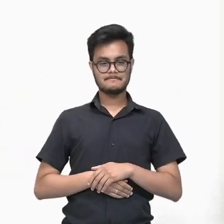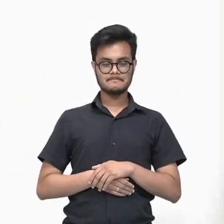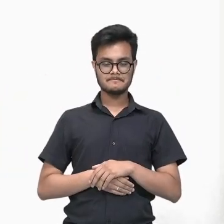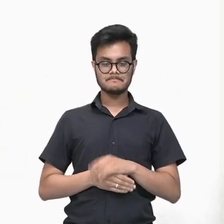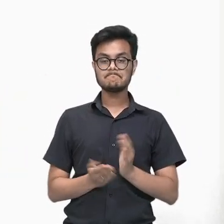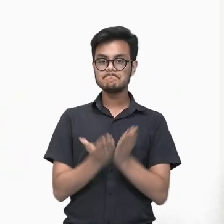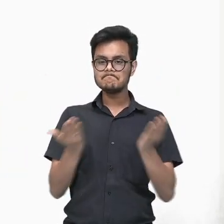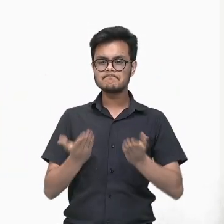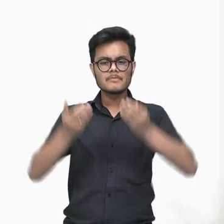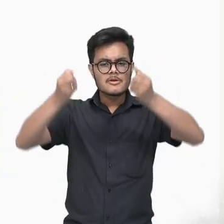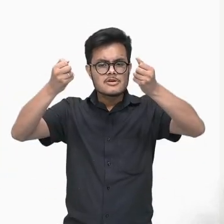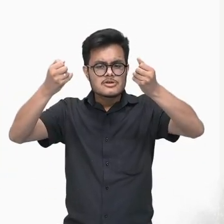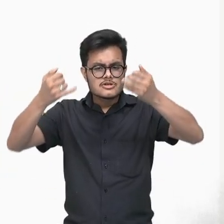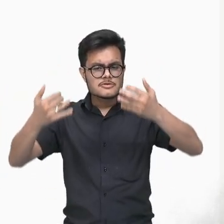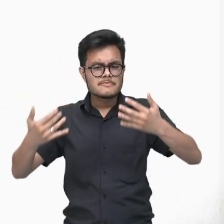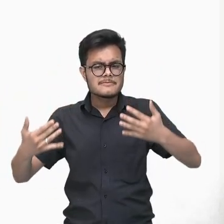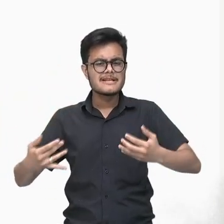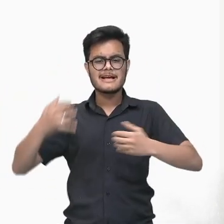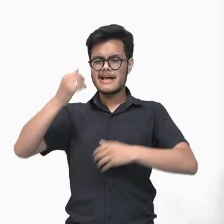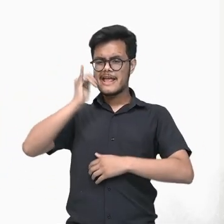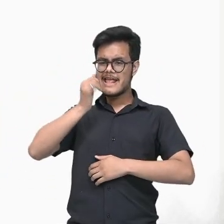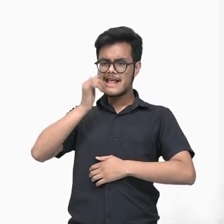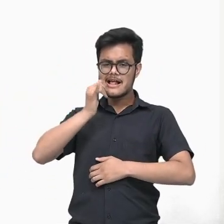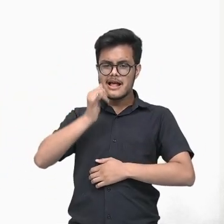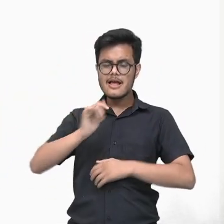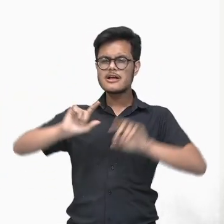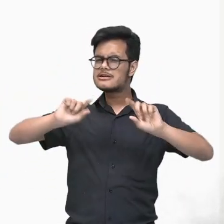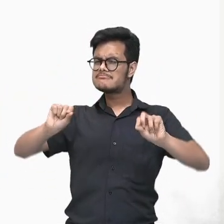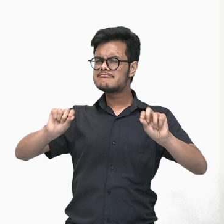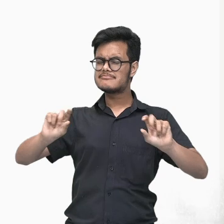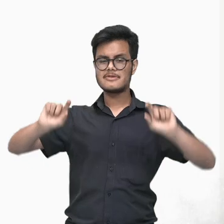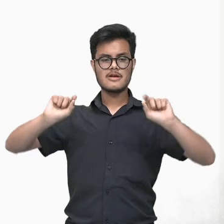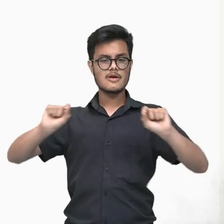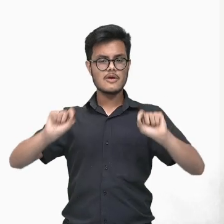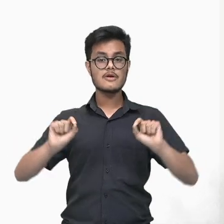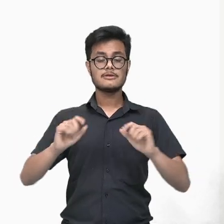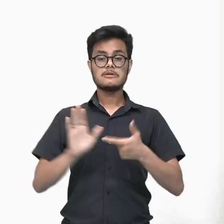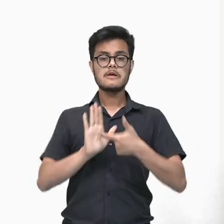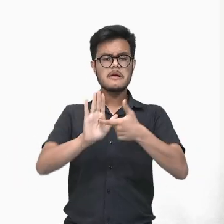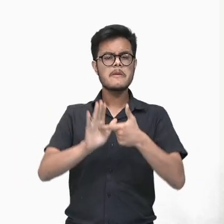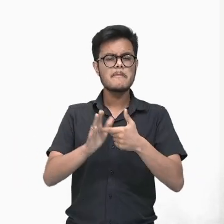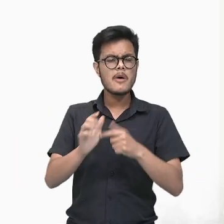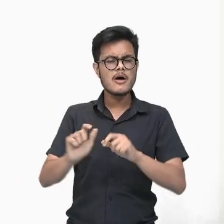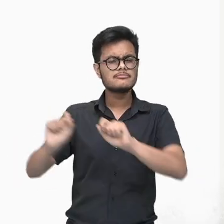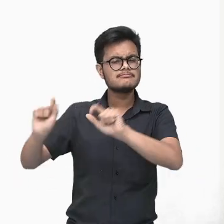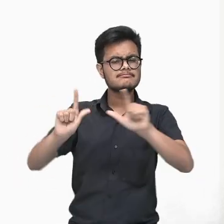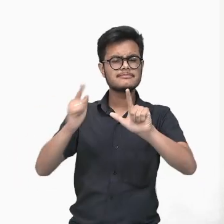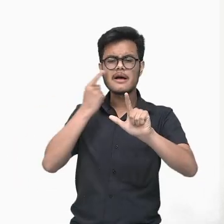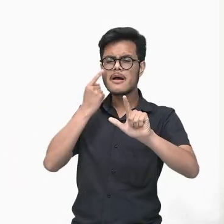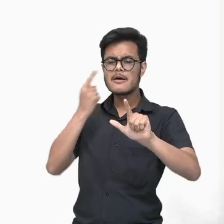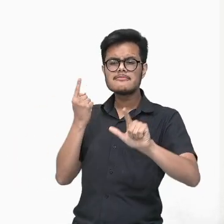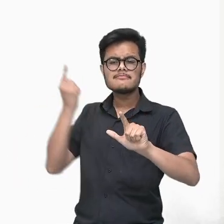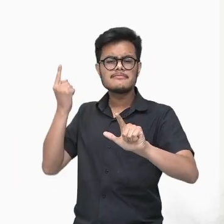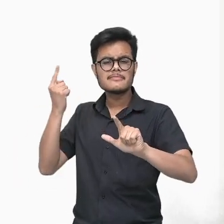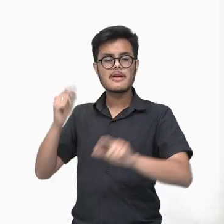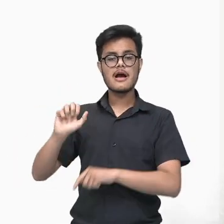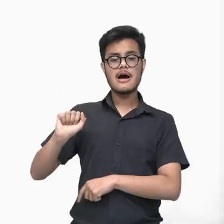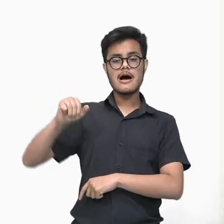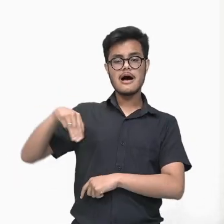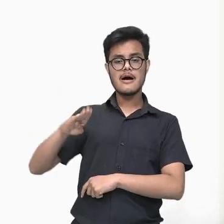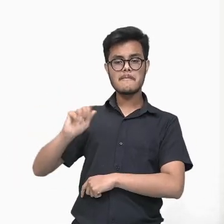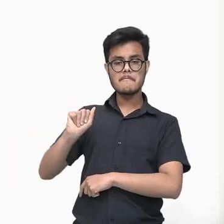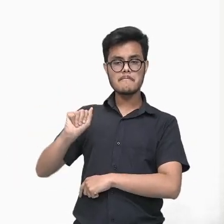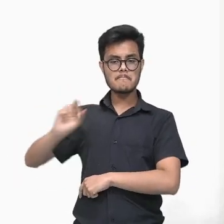se fala em eletricidade, eu tenho aqui, pela imagem que representa aí, o ambar.